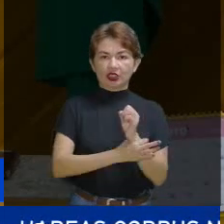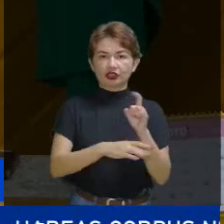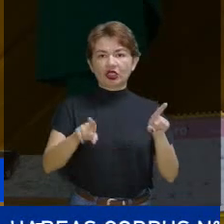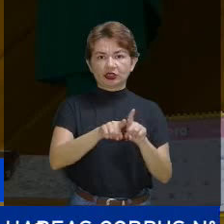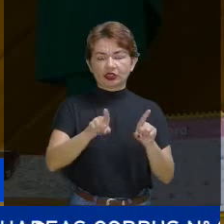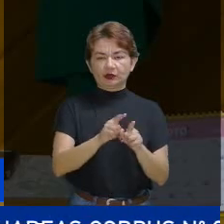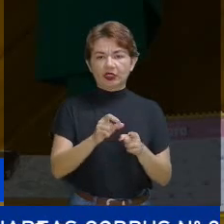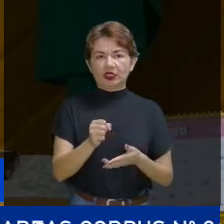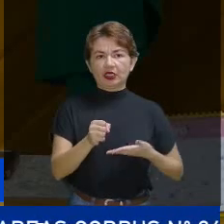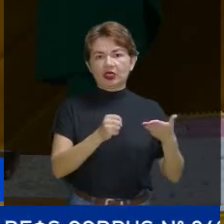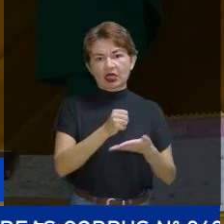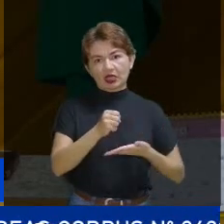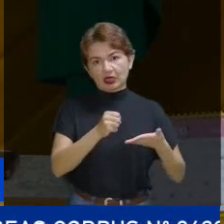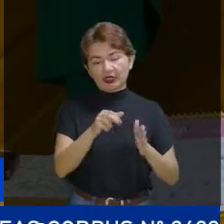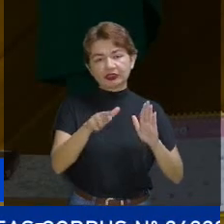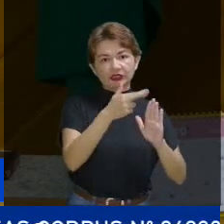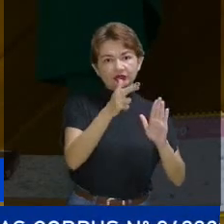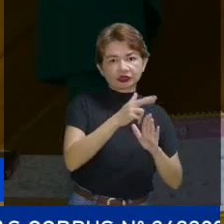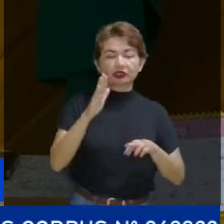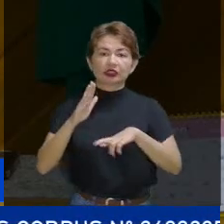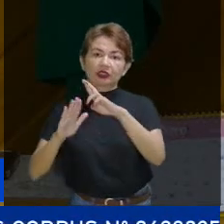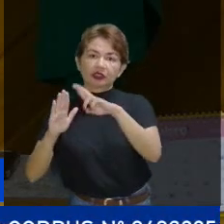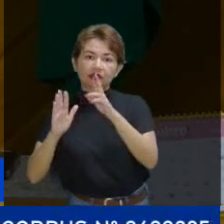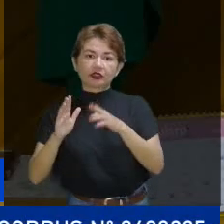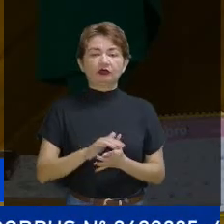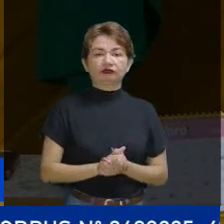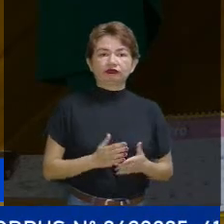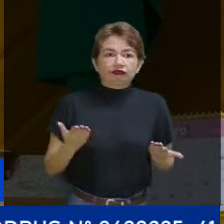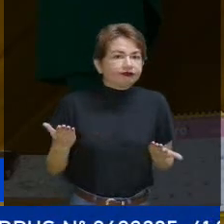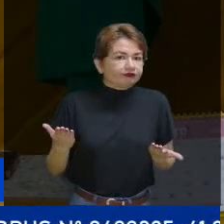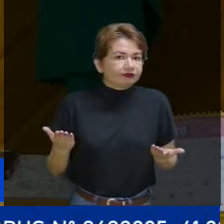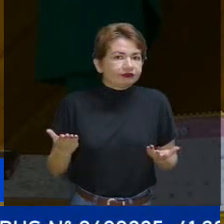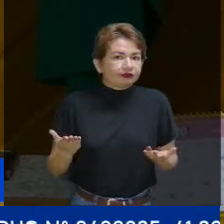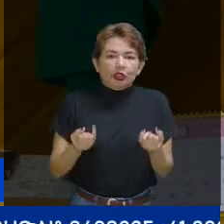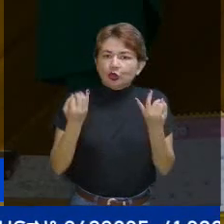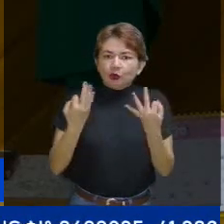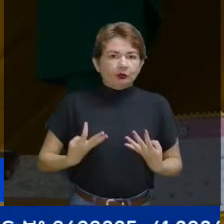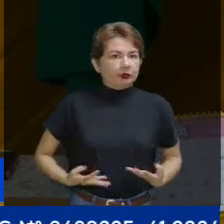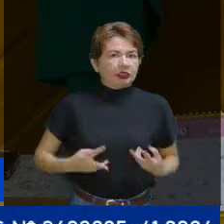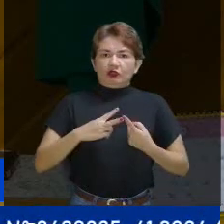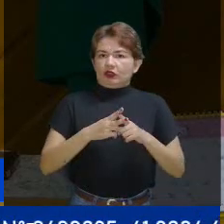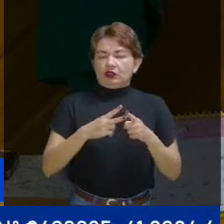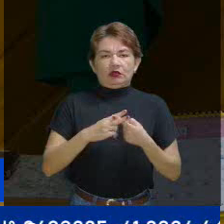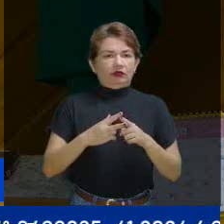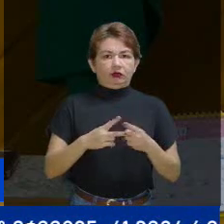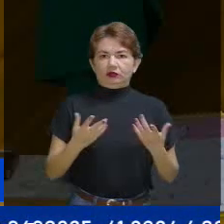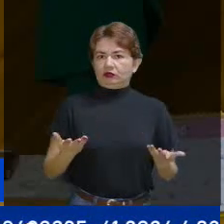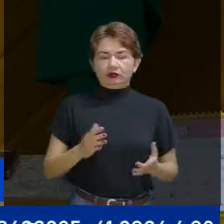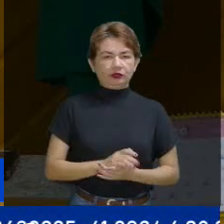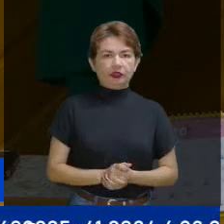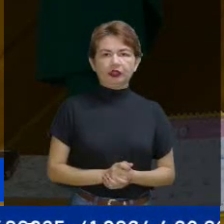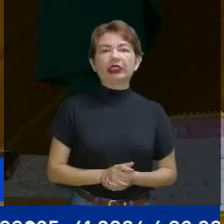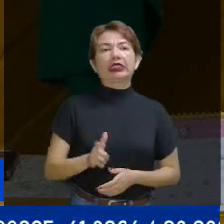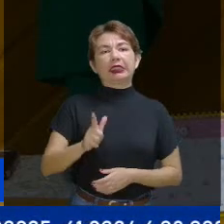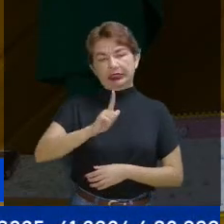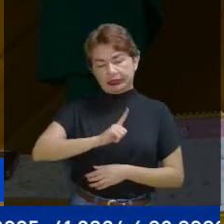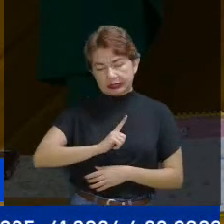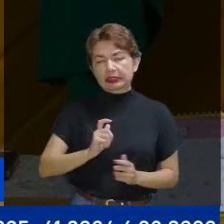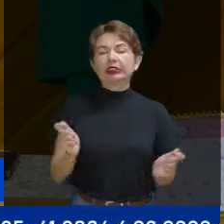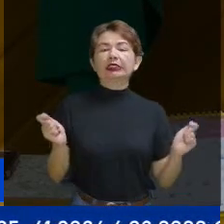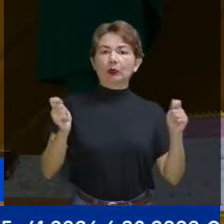também amparado nas resoluções anteriores, nós tínhamos uma situação que não há sequer necessidade de ratificação da competência, porque há, sim, a